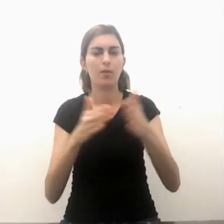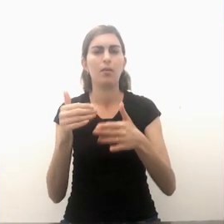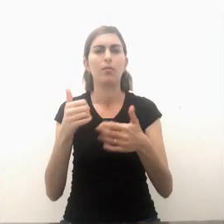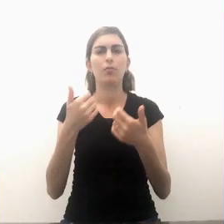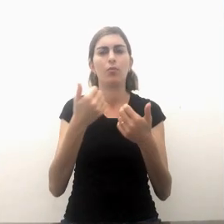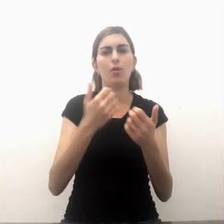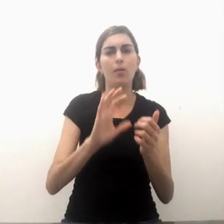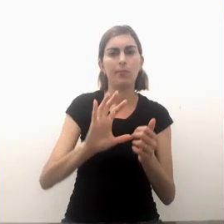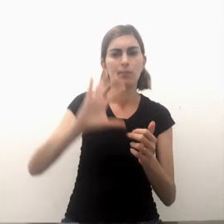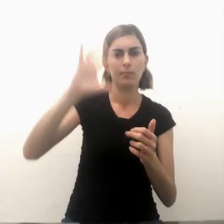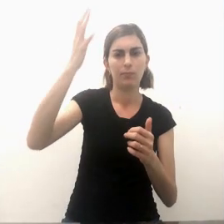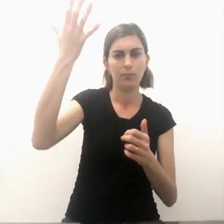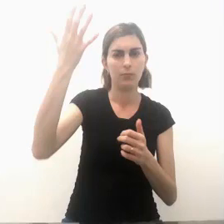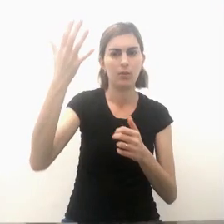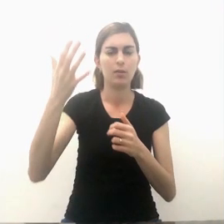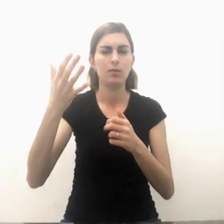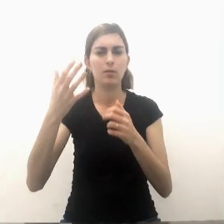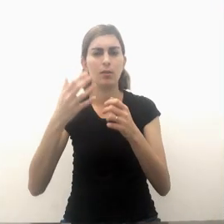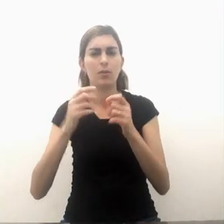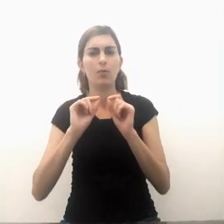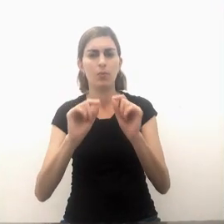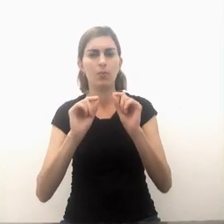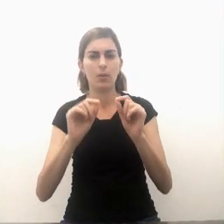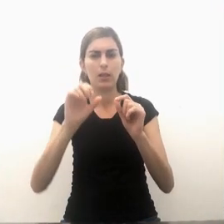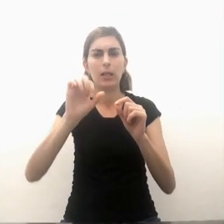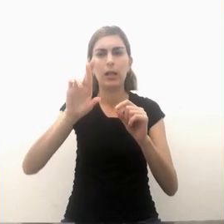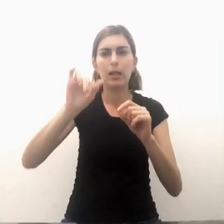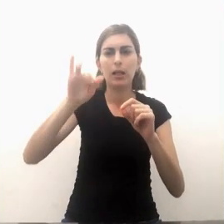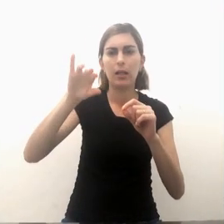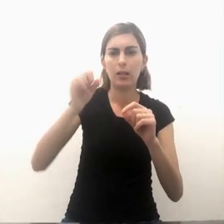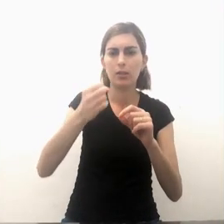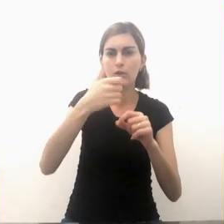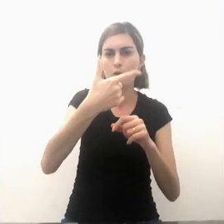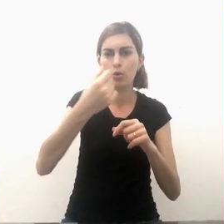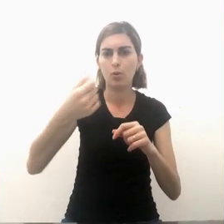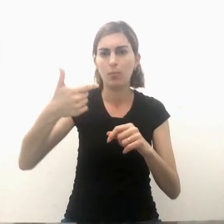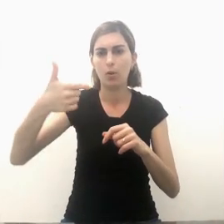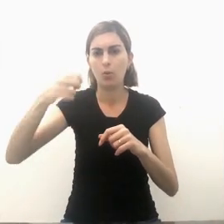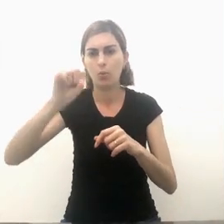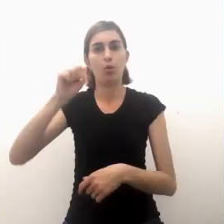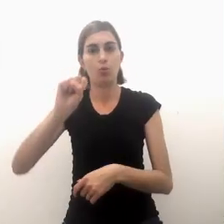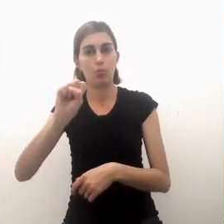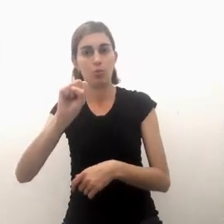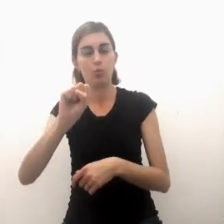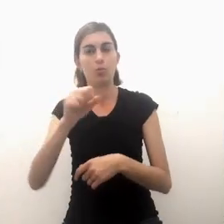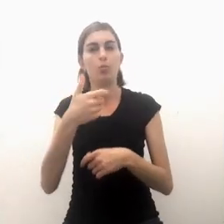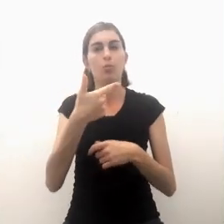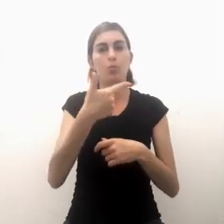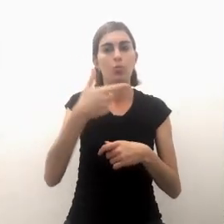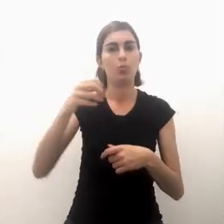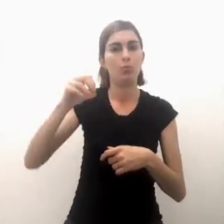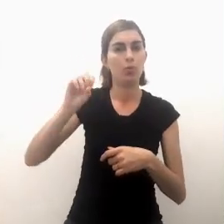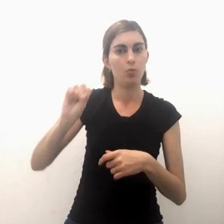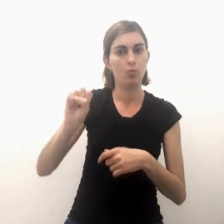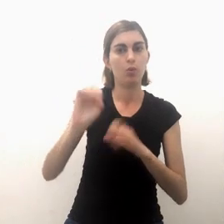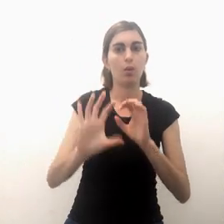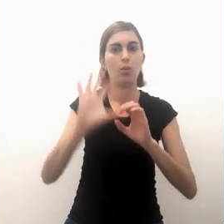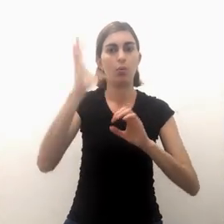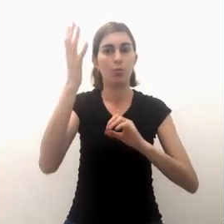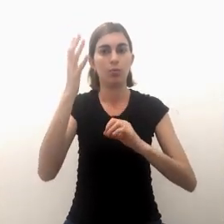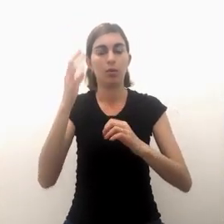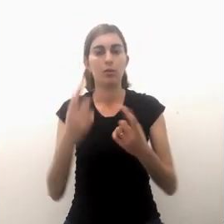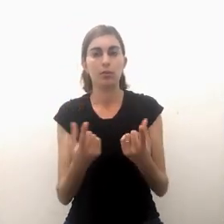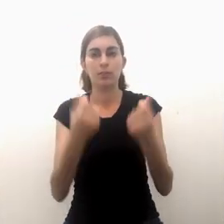ali acontece uma crise chamada crise de 2008, tá? Em 2008 acontece uma crise onde a Bolsa